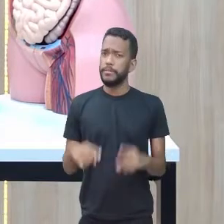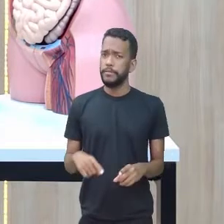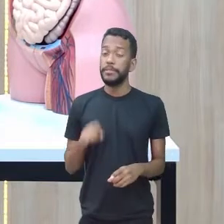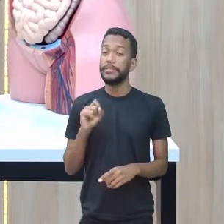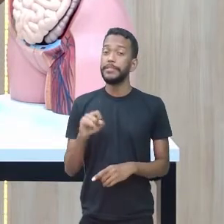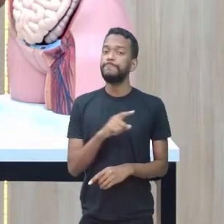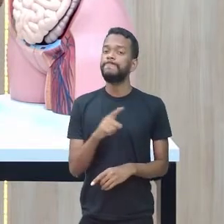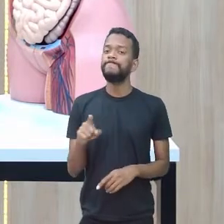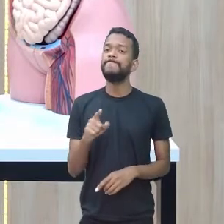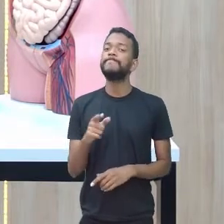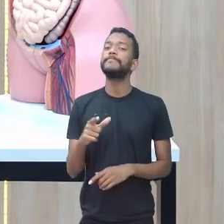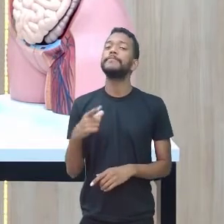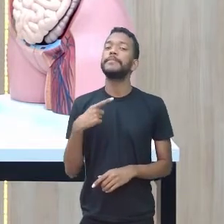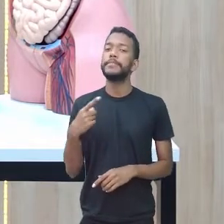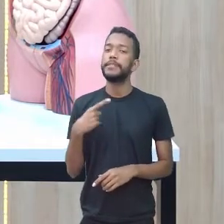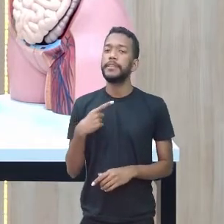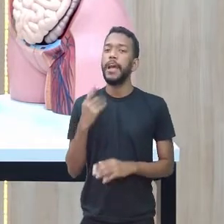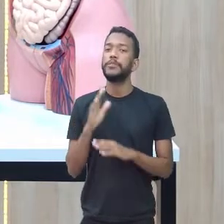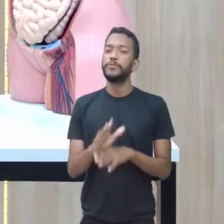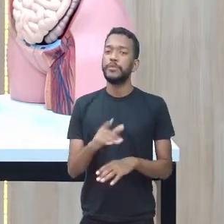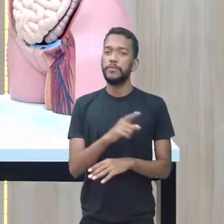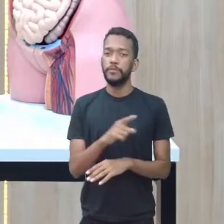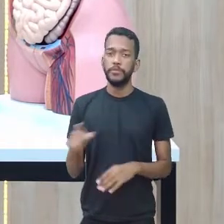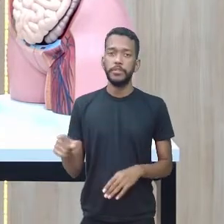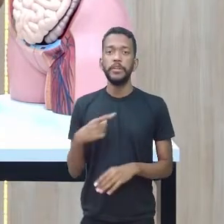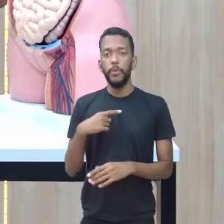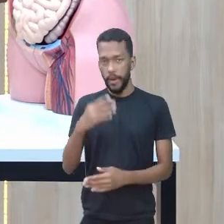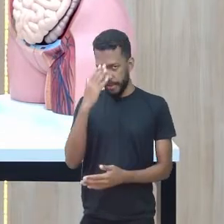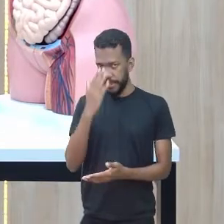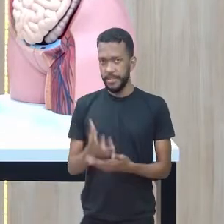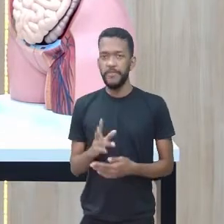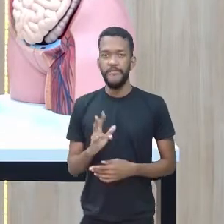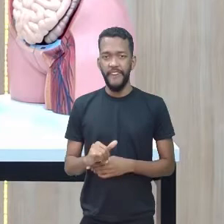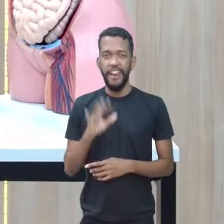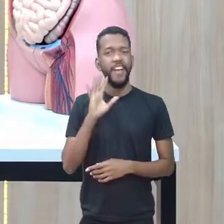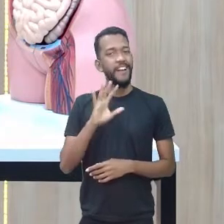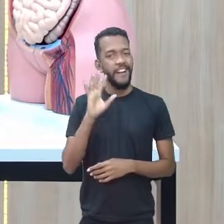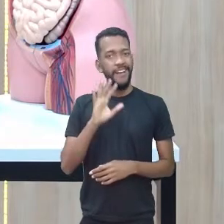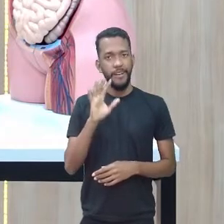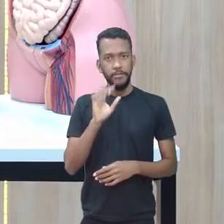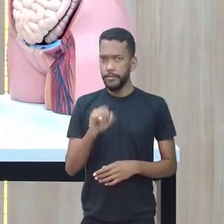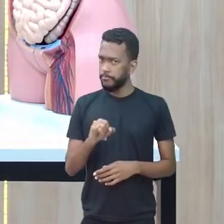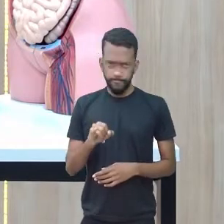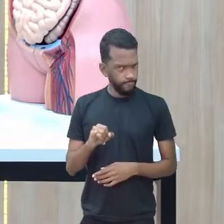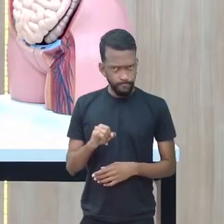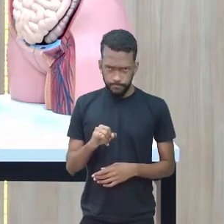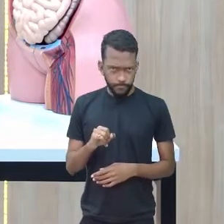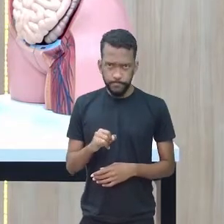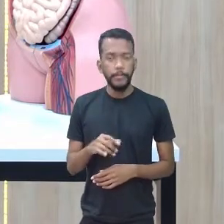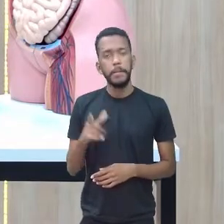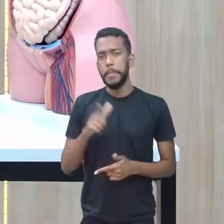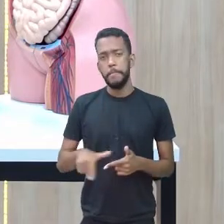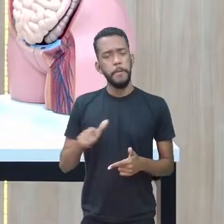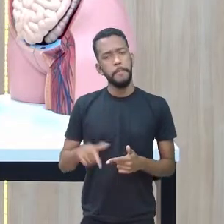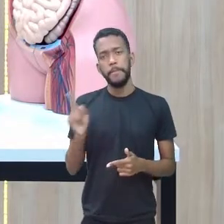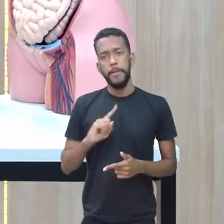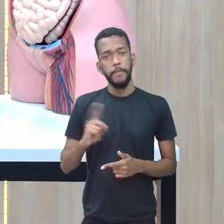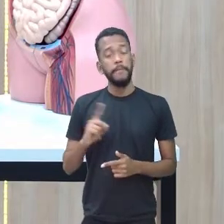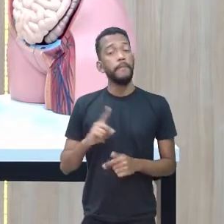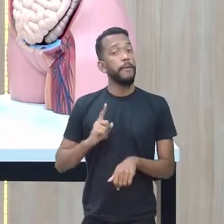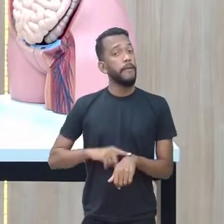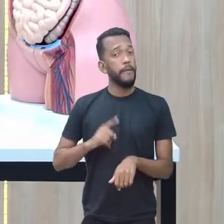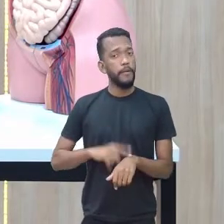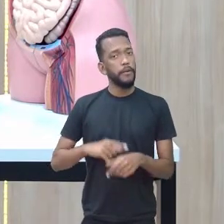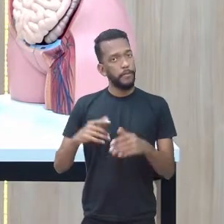estiver ajudando vocês, eu acredito que vai ser bem legal. Mas se não tiver, não tem problema. É hora de se concentrar e dar o